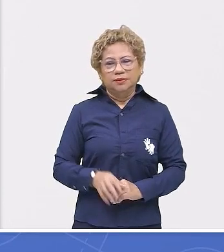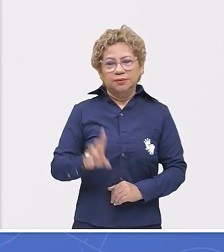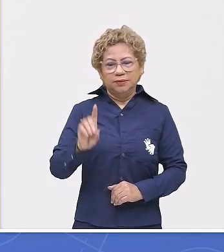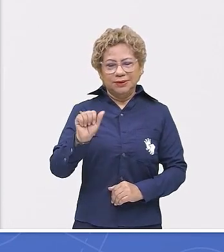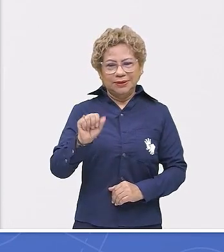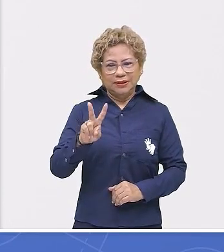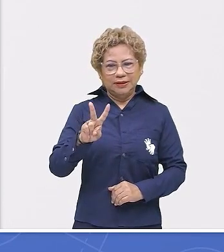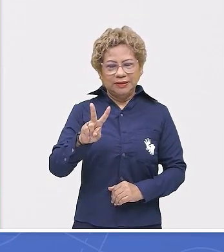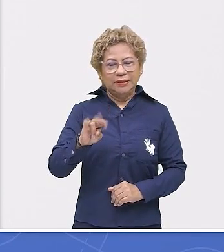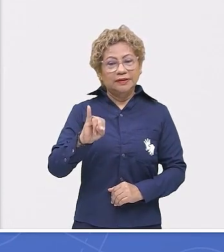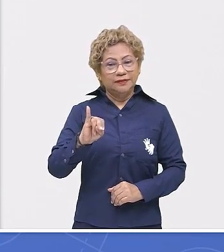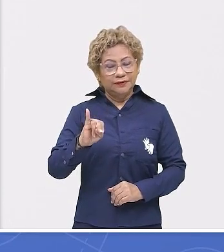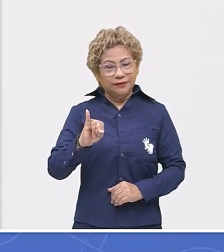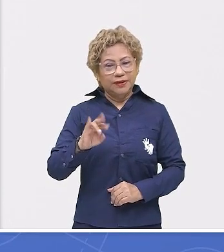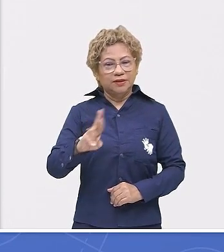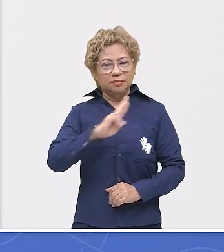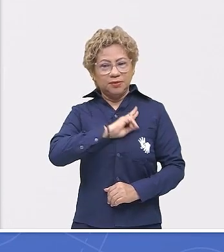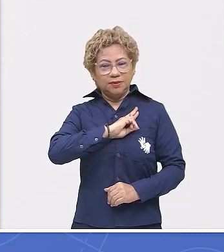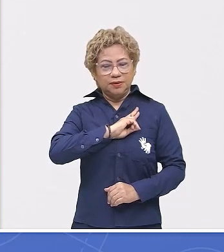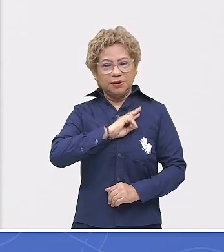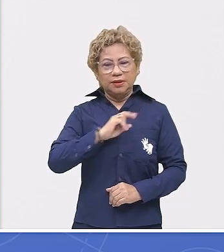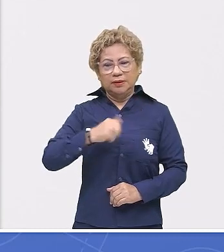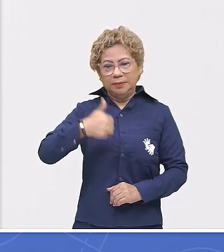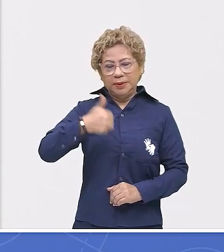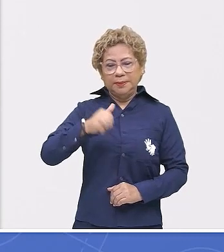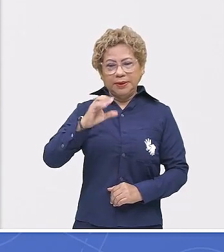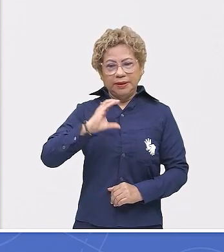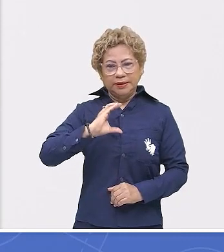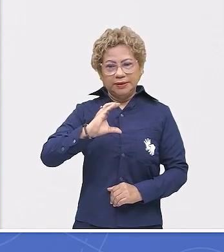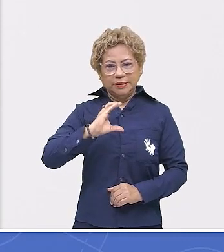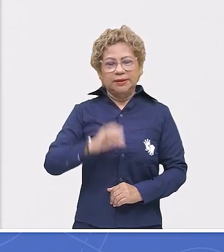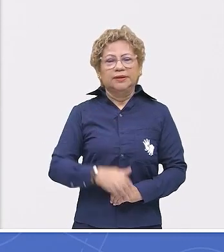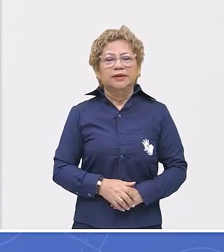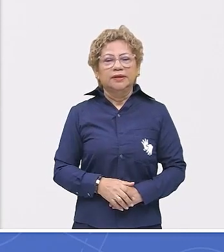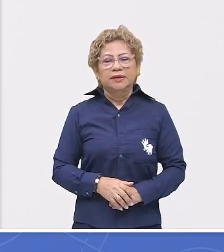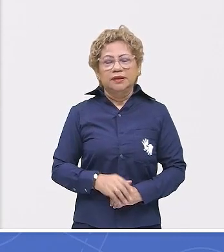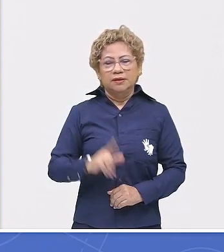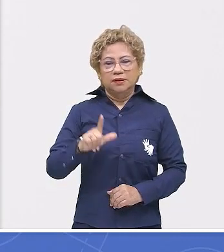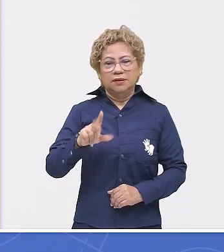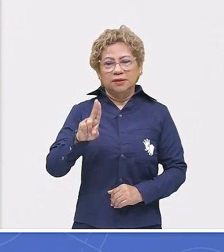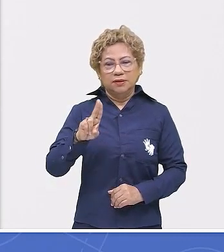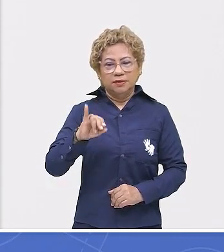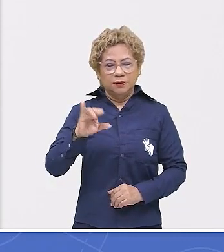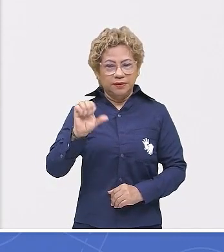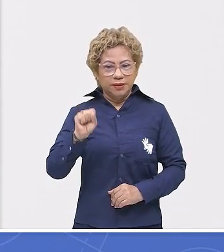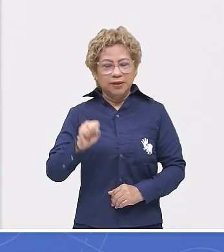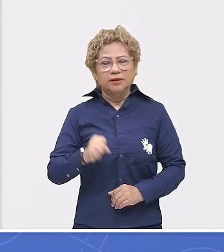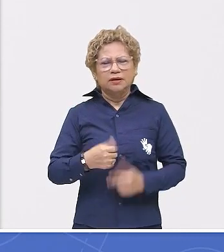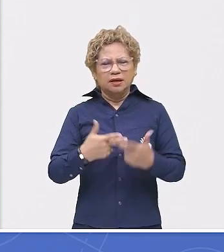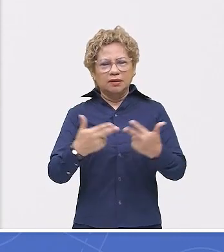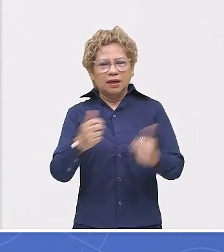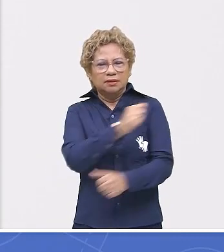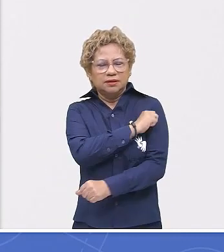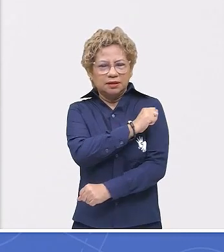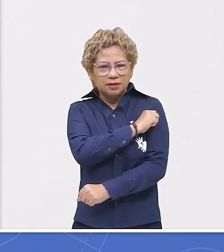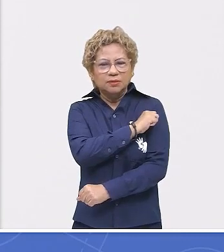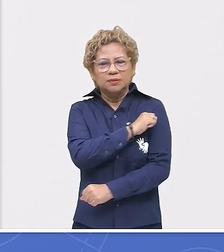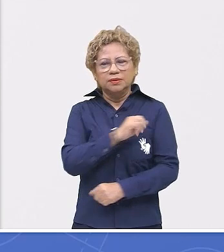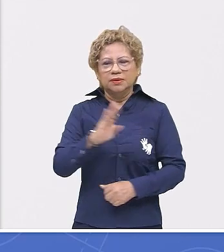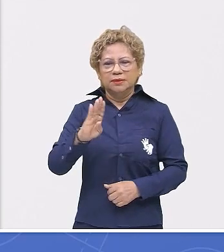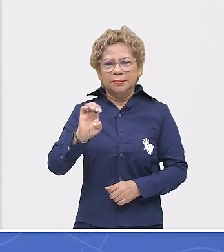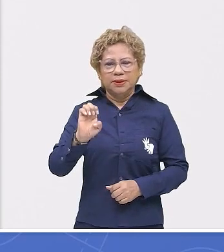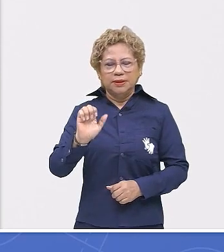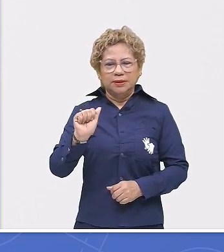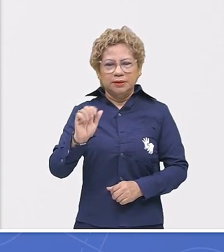respondeu a primeira questão, letra C, o aluno Otoniel, o Luiz Carlos, a Lívia, né? A Beatriz,